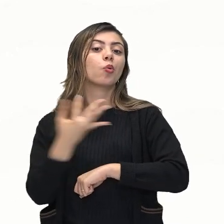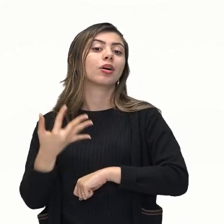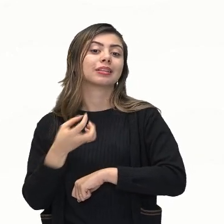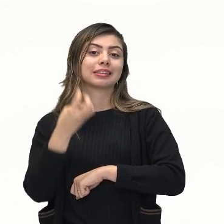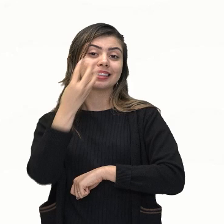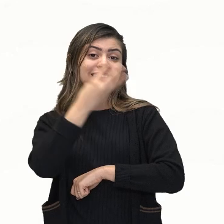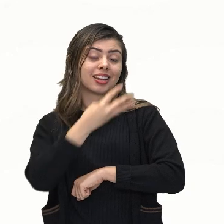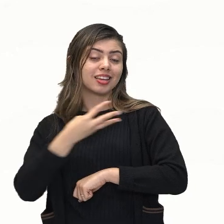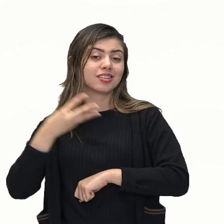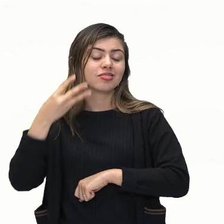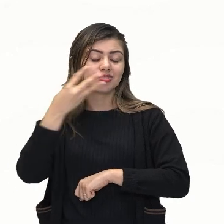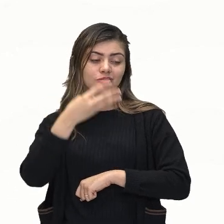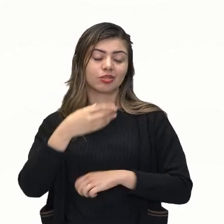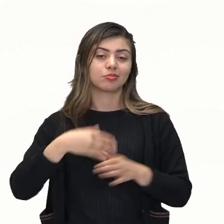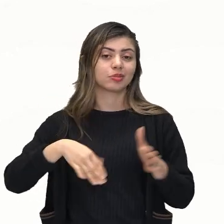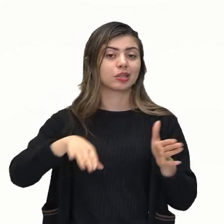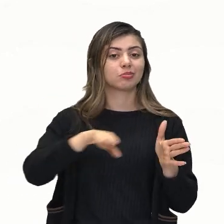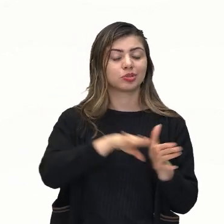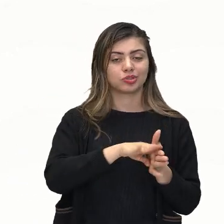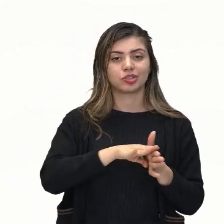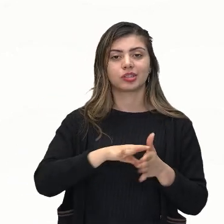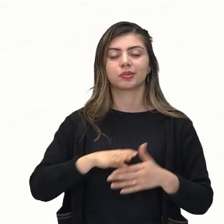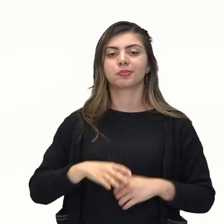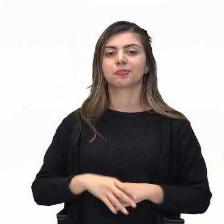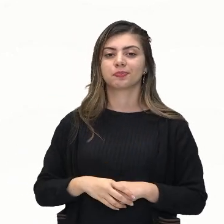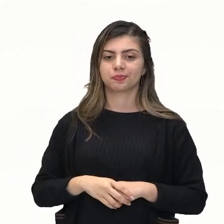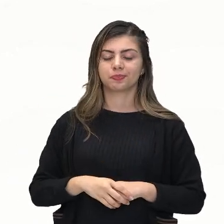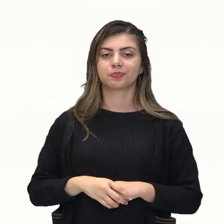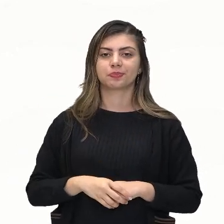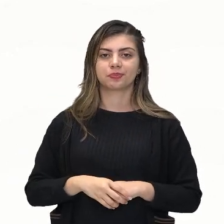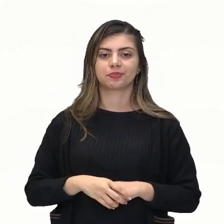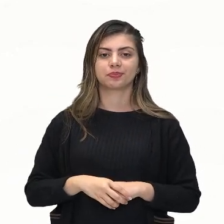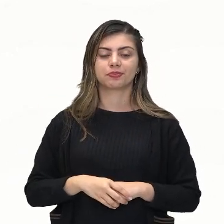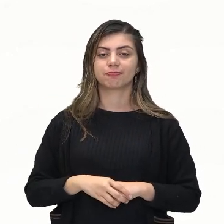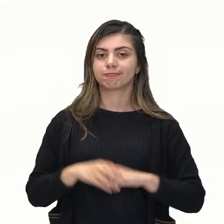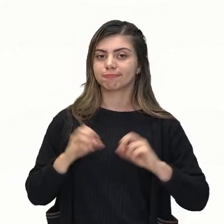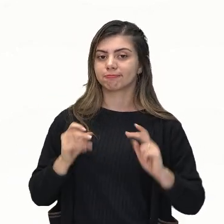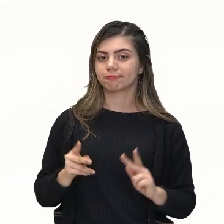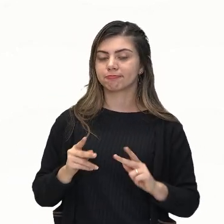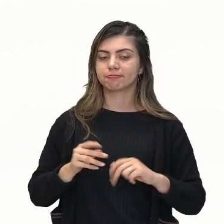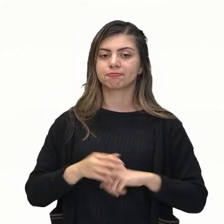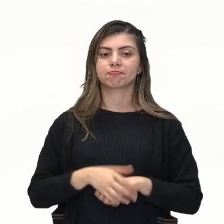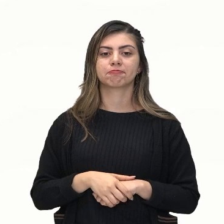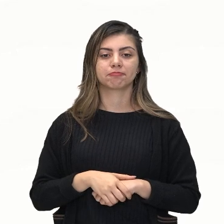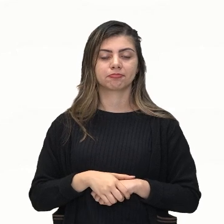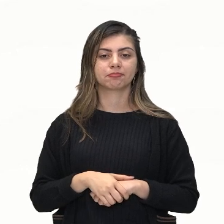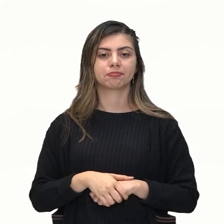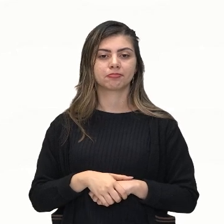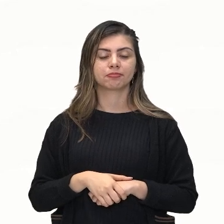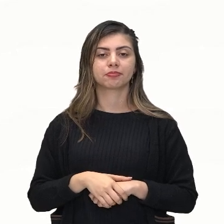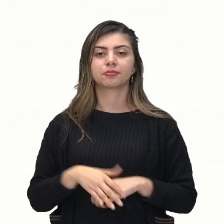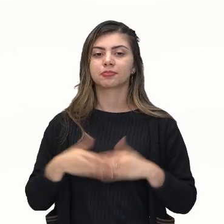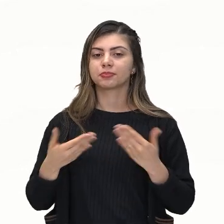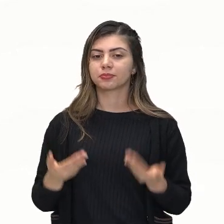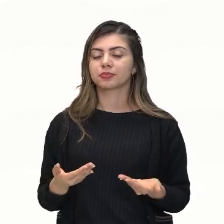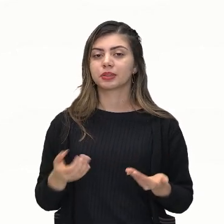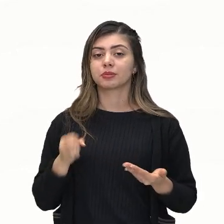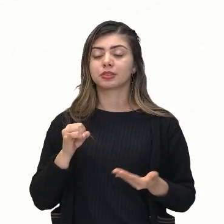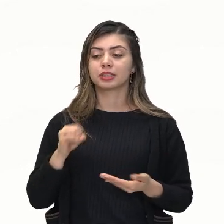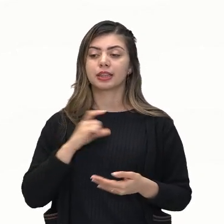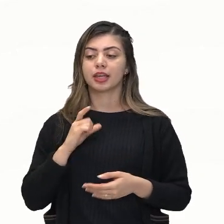horas para chegar ao meu destino, ok? Então, indo mais